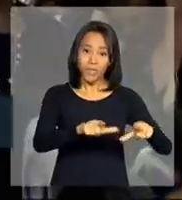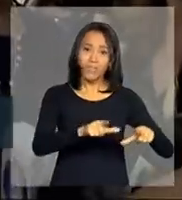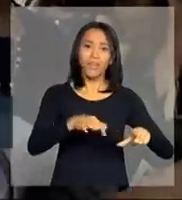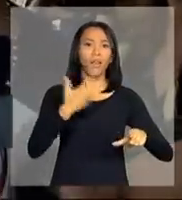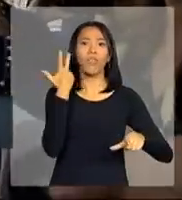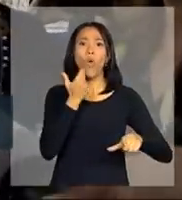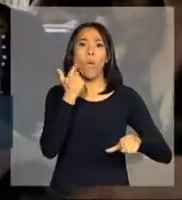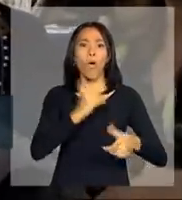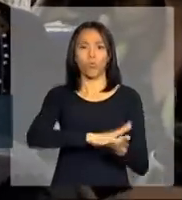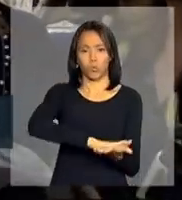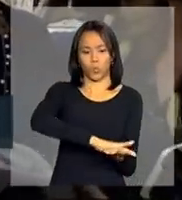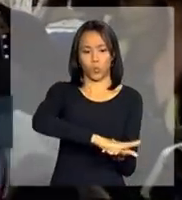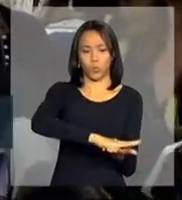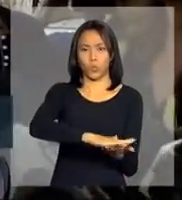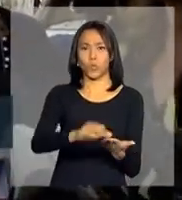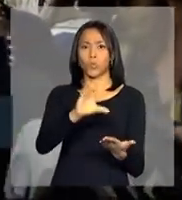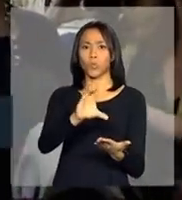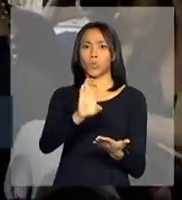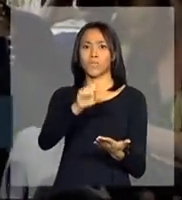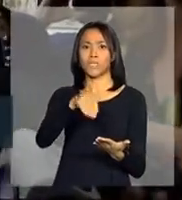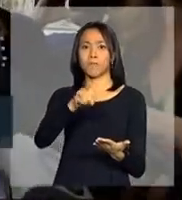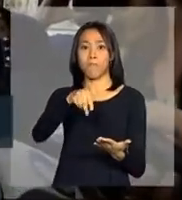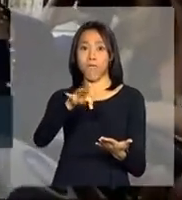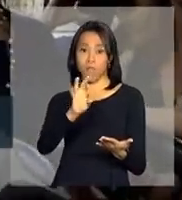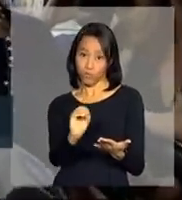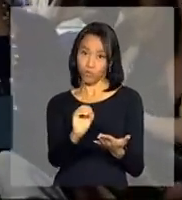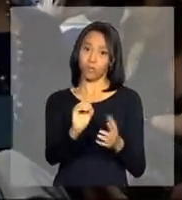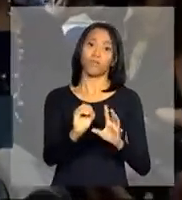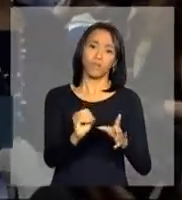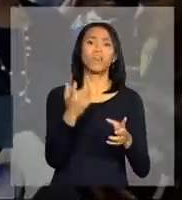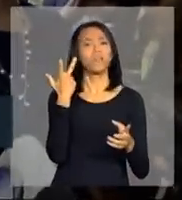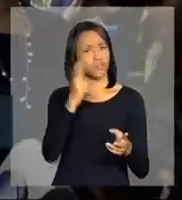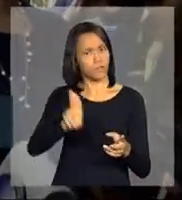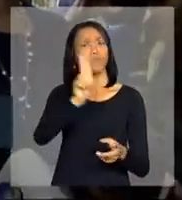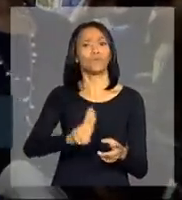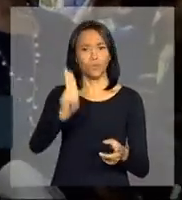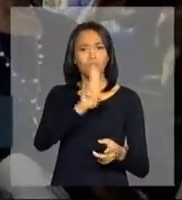cimento. Muitas vezes se usa piso de cimento em casas até